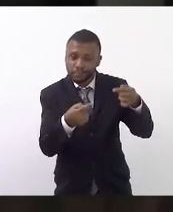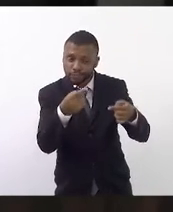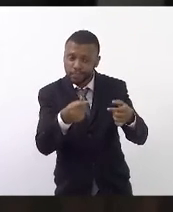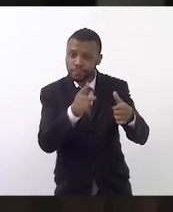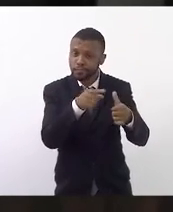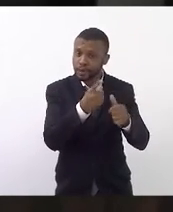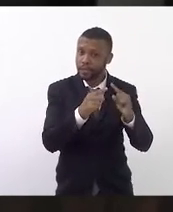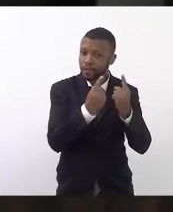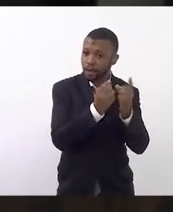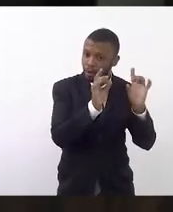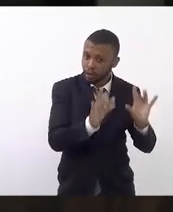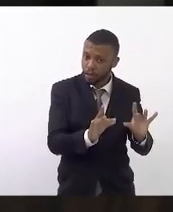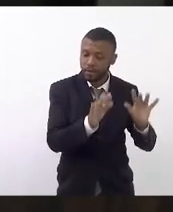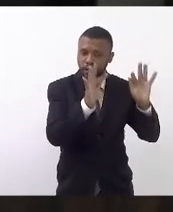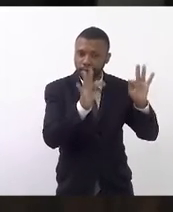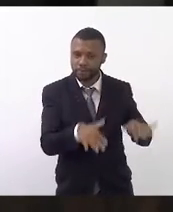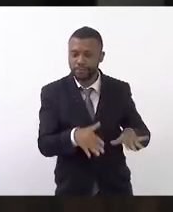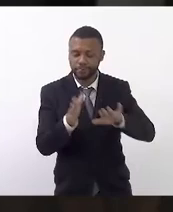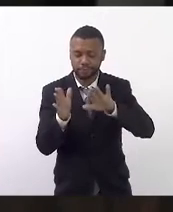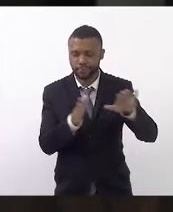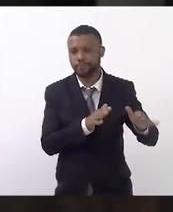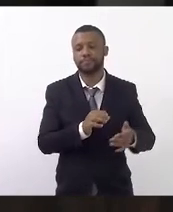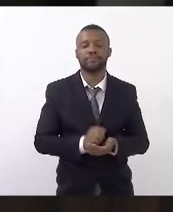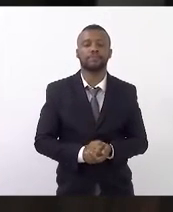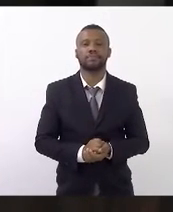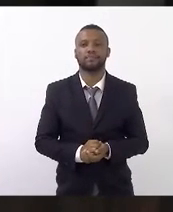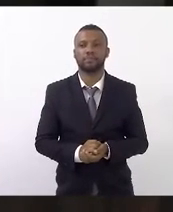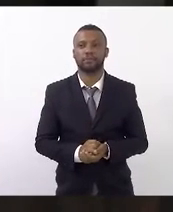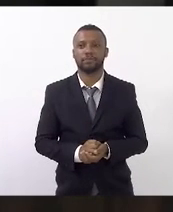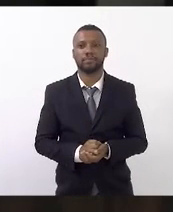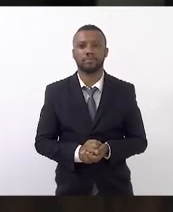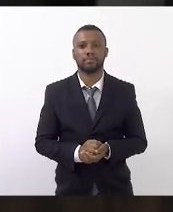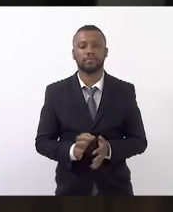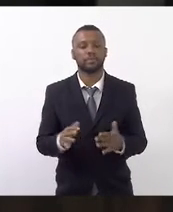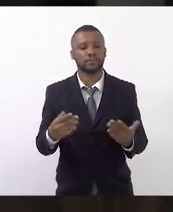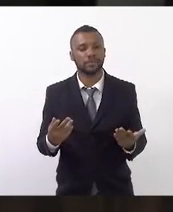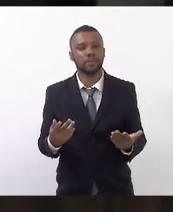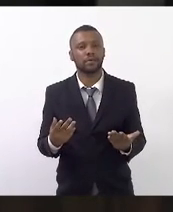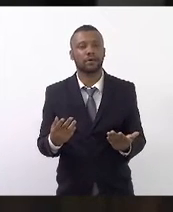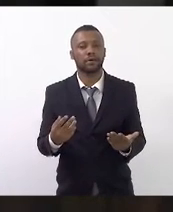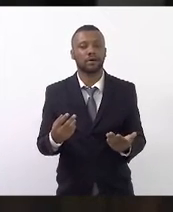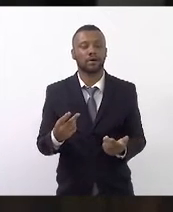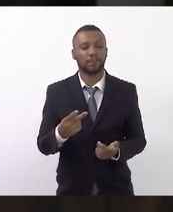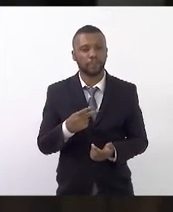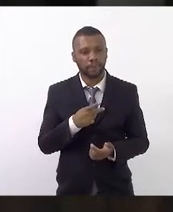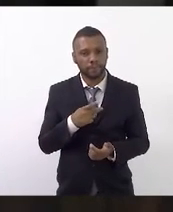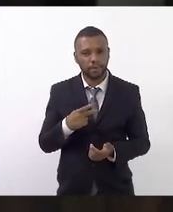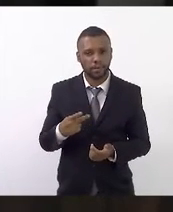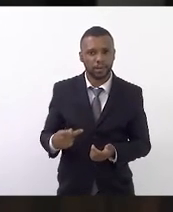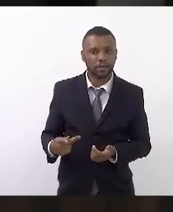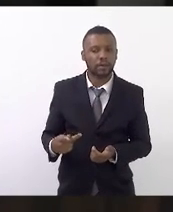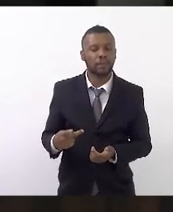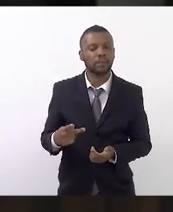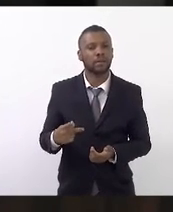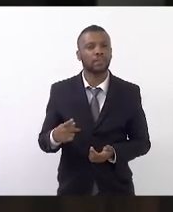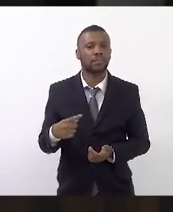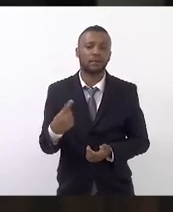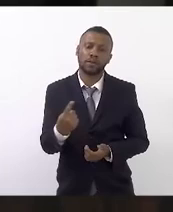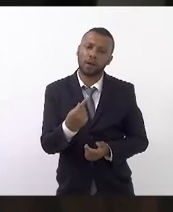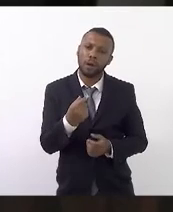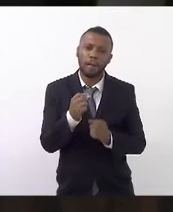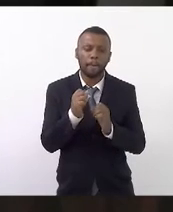está encerrada. Diria aos presentes possam fazer chegar